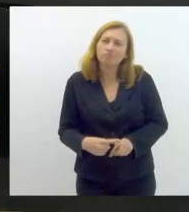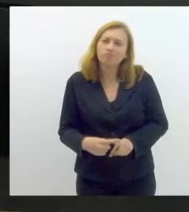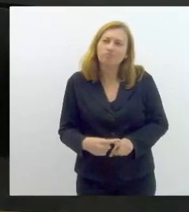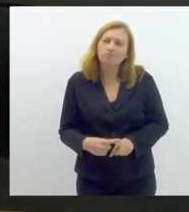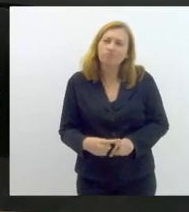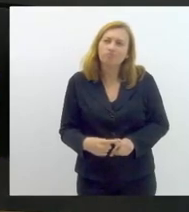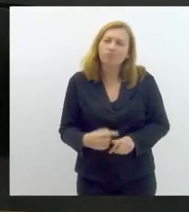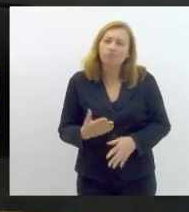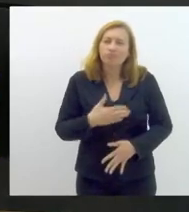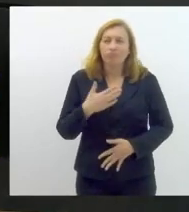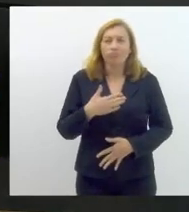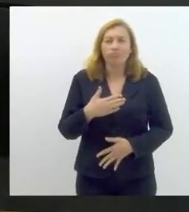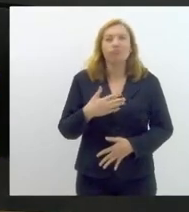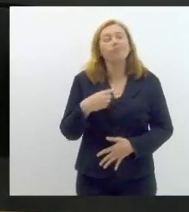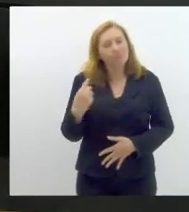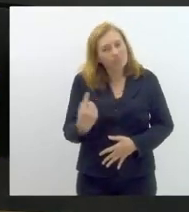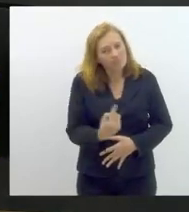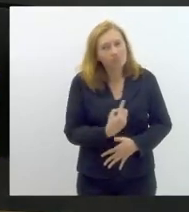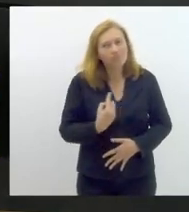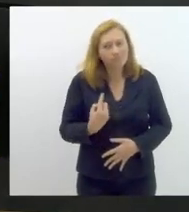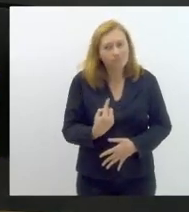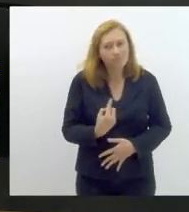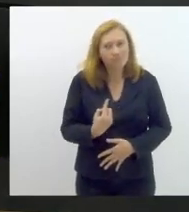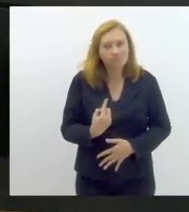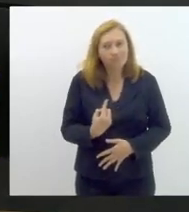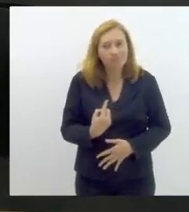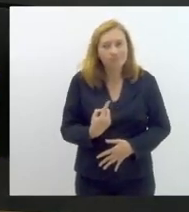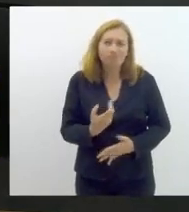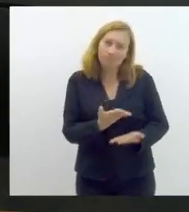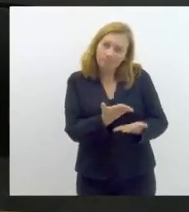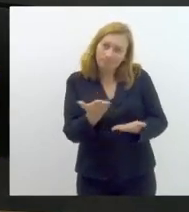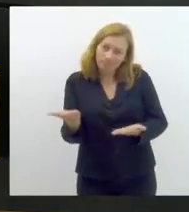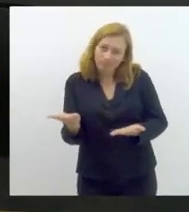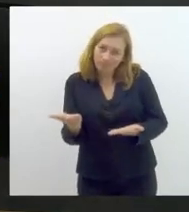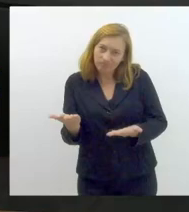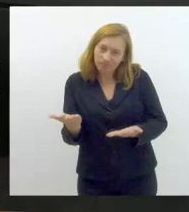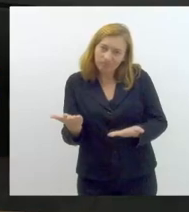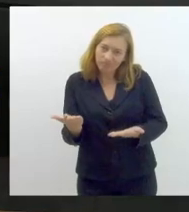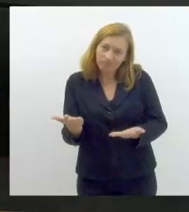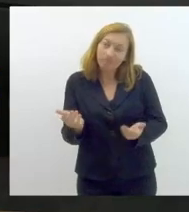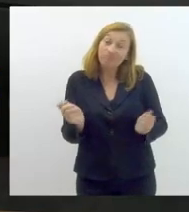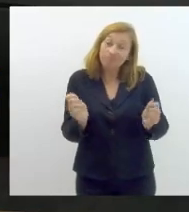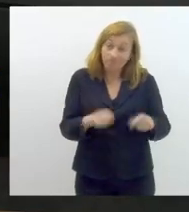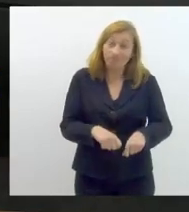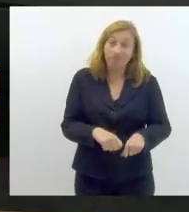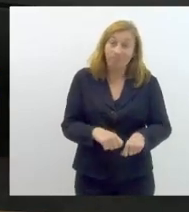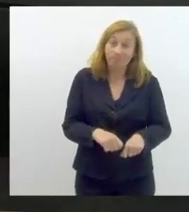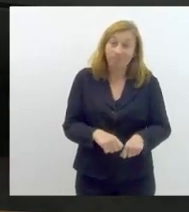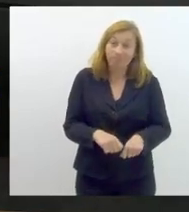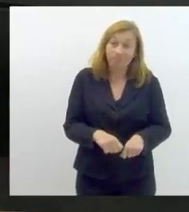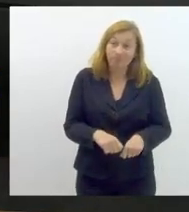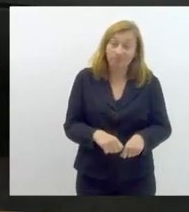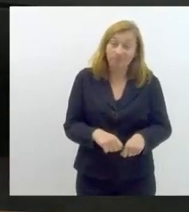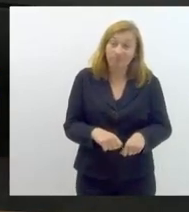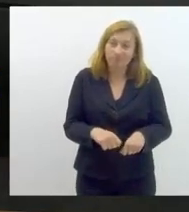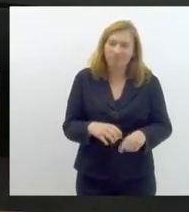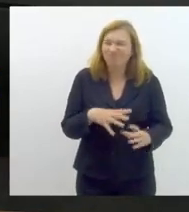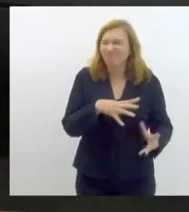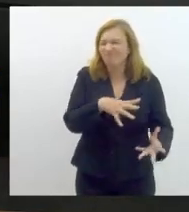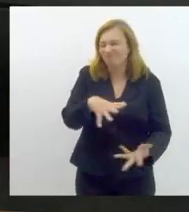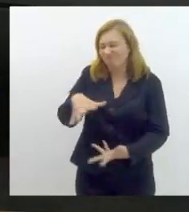fazer uma surpresa para nós mesmos. Quer dizer, vocês irão possibilitar isso para esse